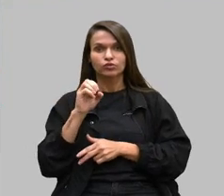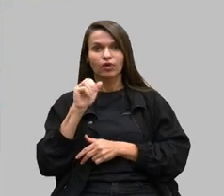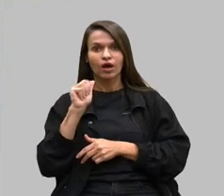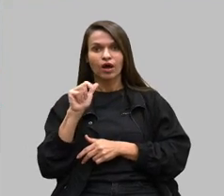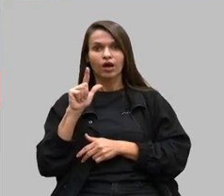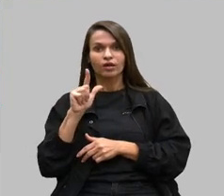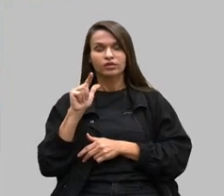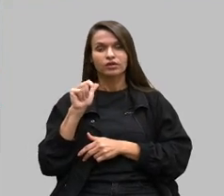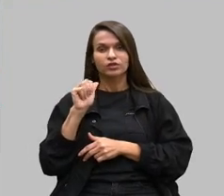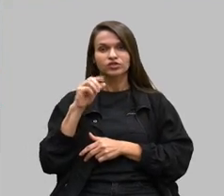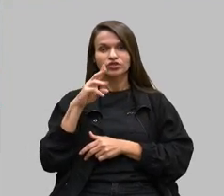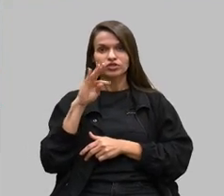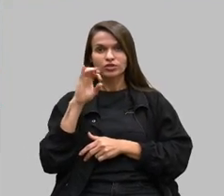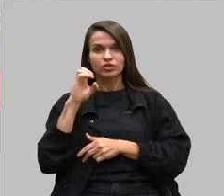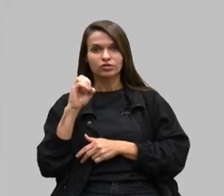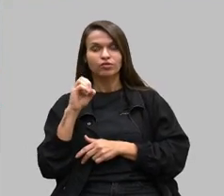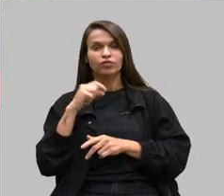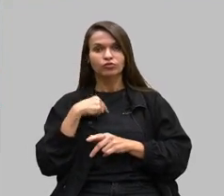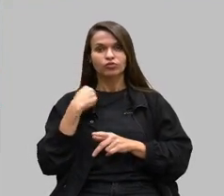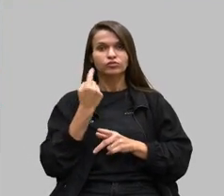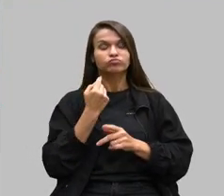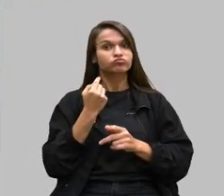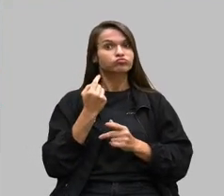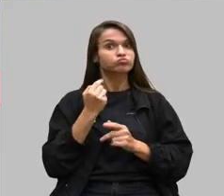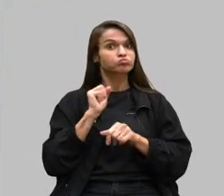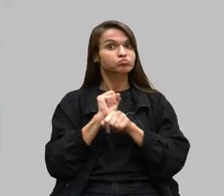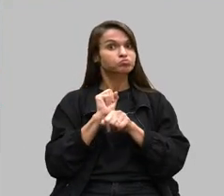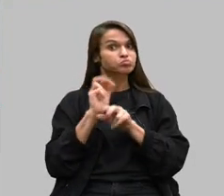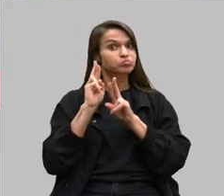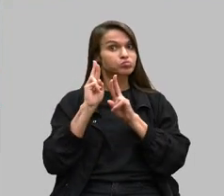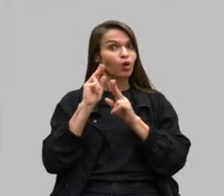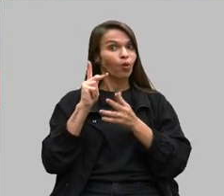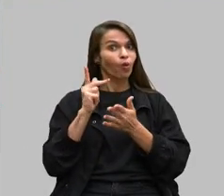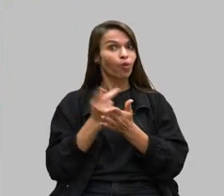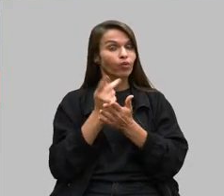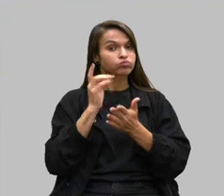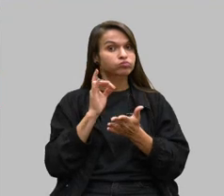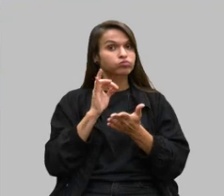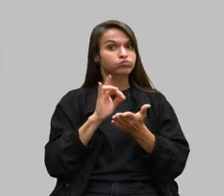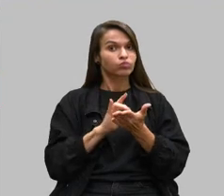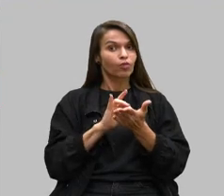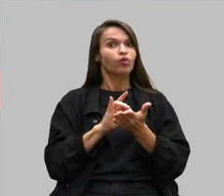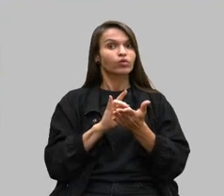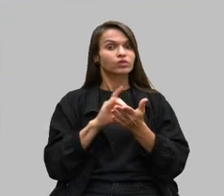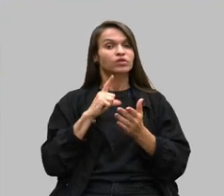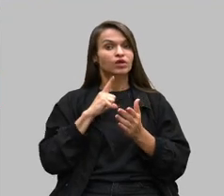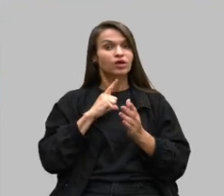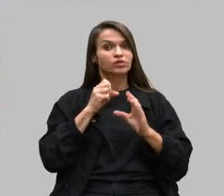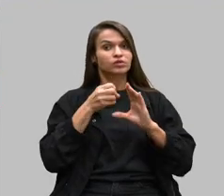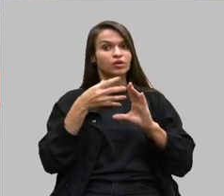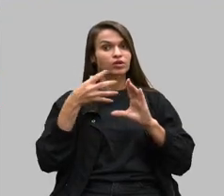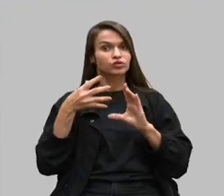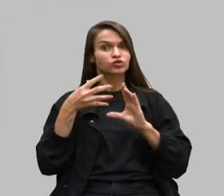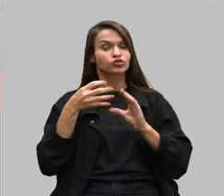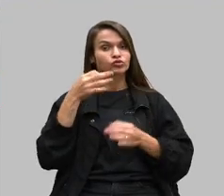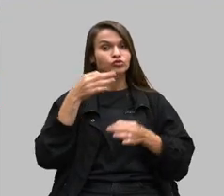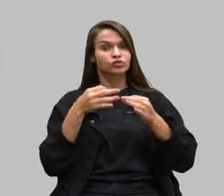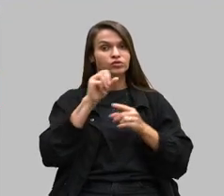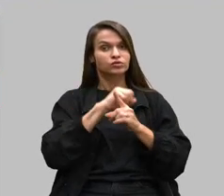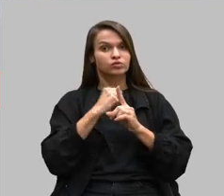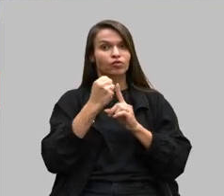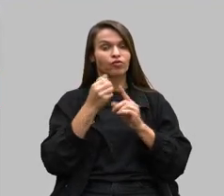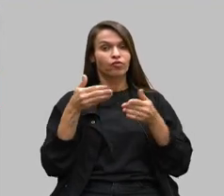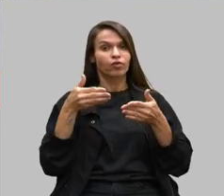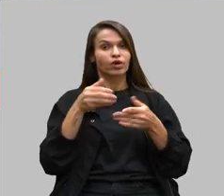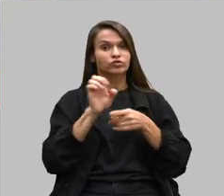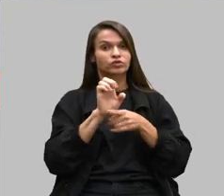espera enquanto estado a gente né defende que é importante que aconteça mas que aconteça com base nesse critério de justiça social né de justiça para o estado de Minas